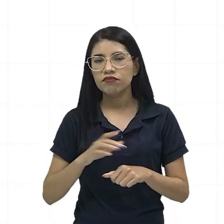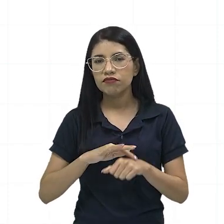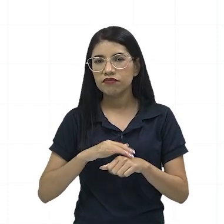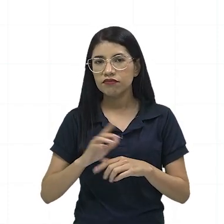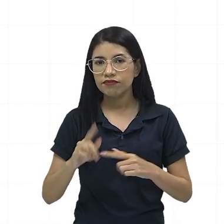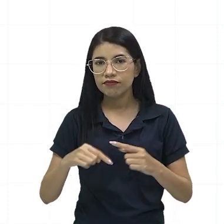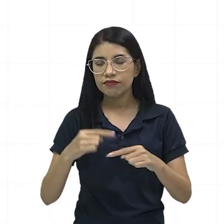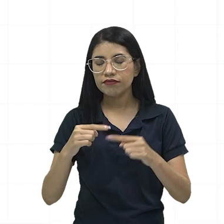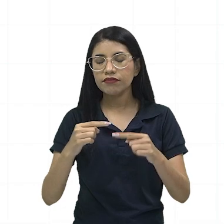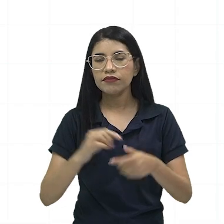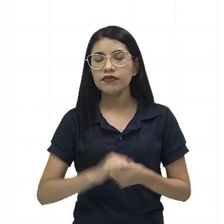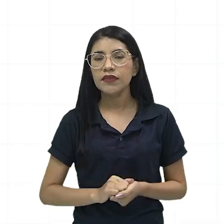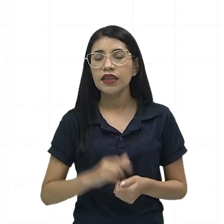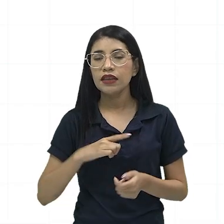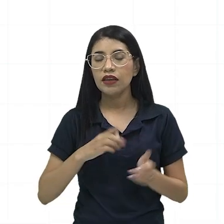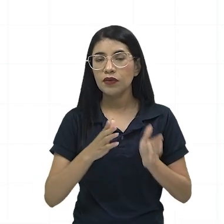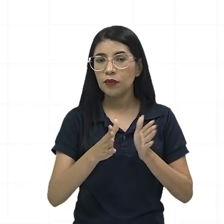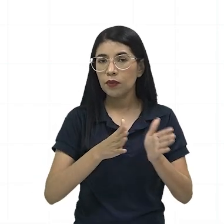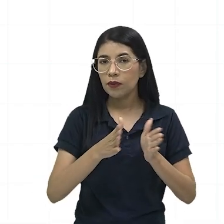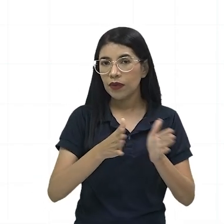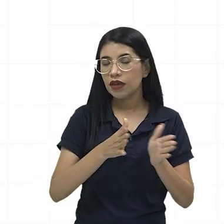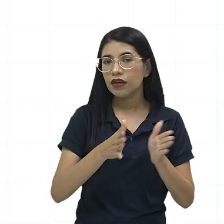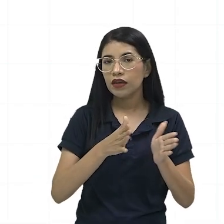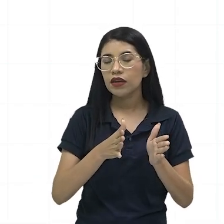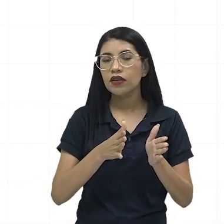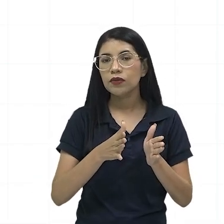que é preciso um período expressivo